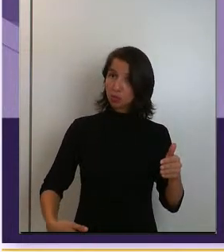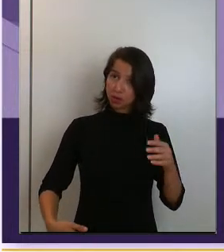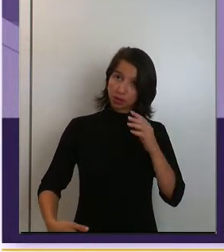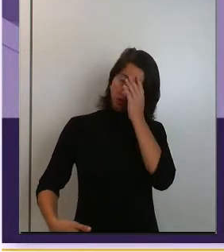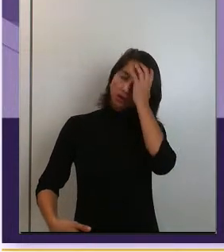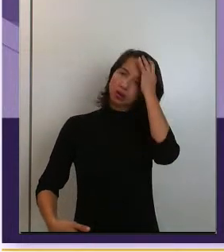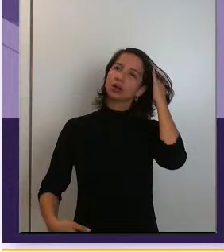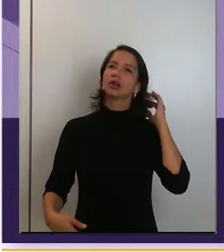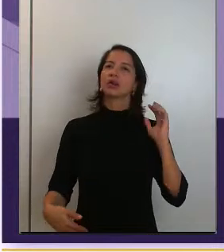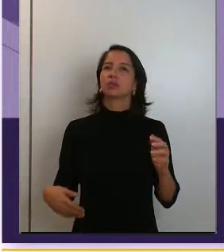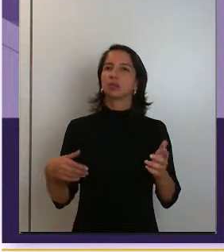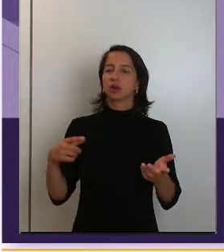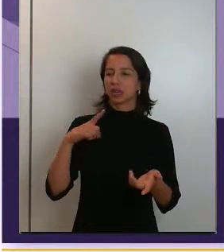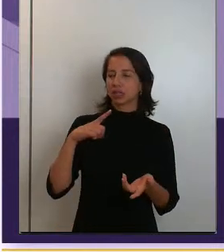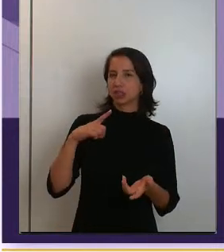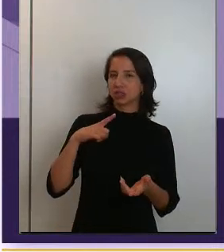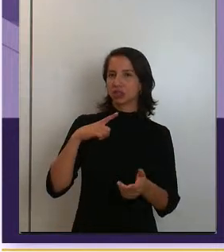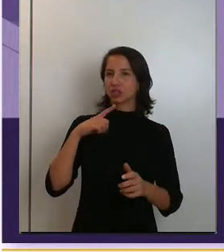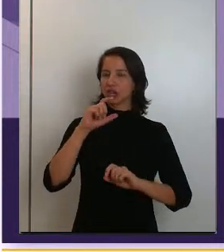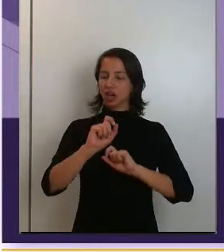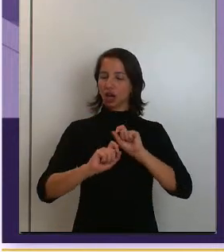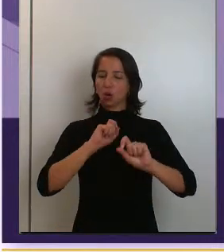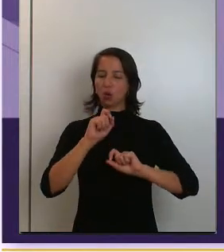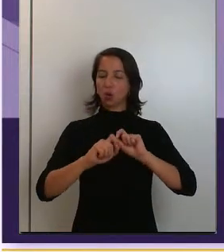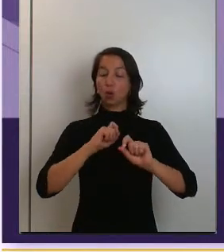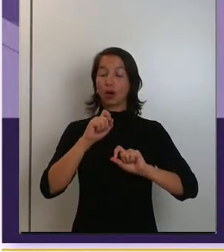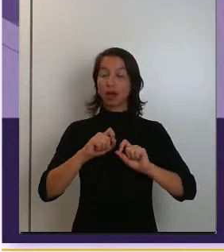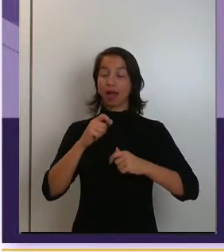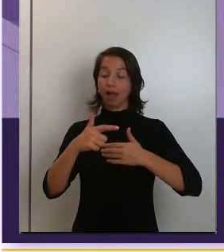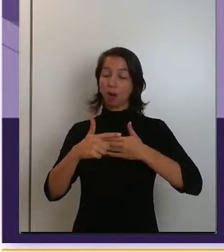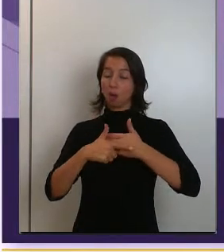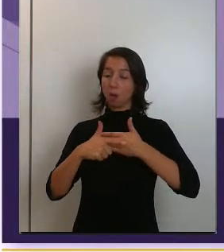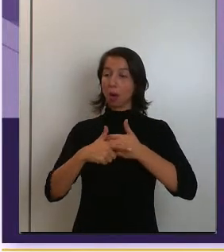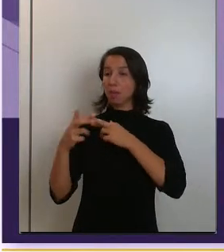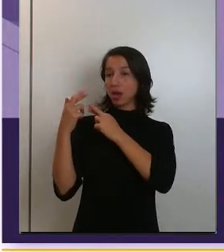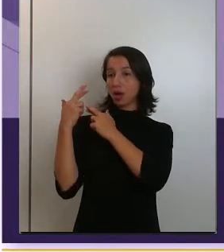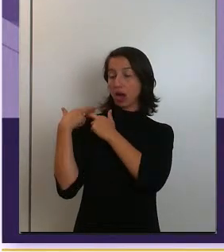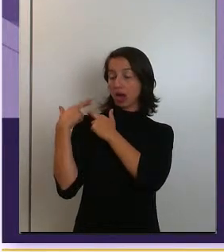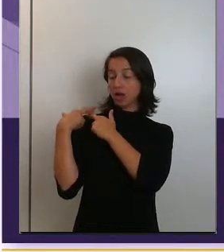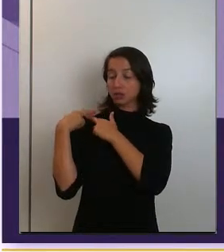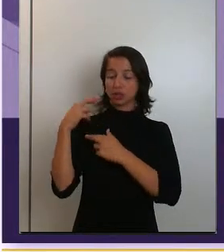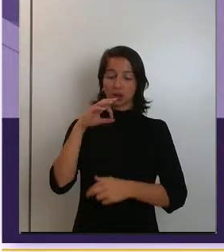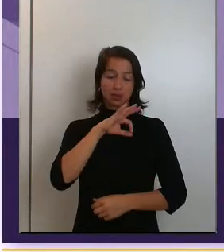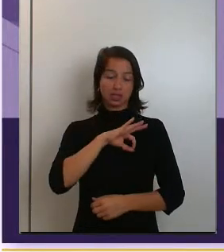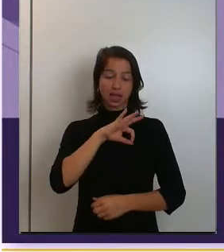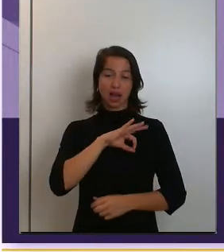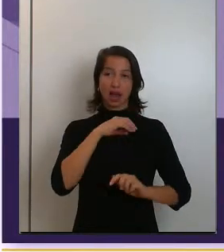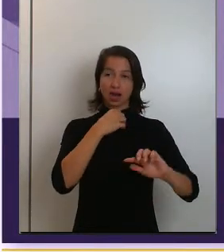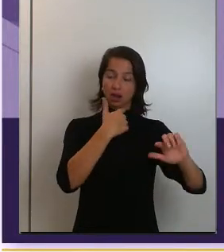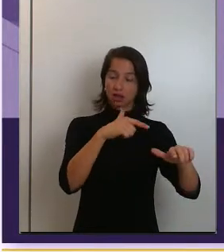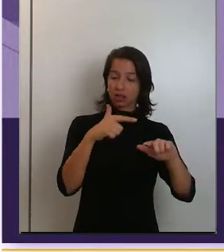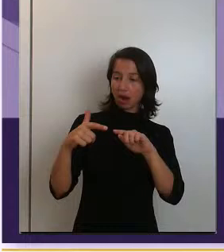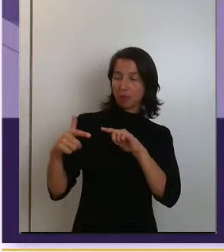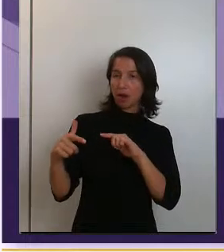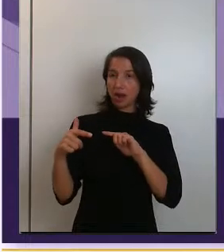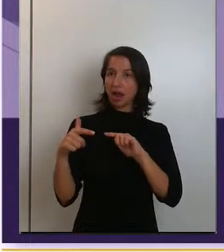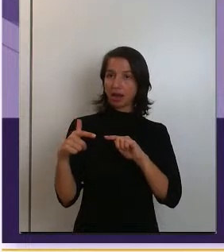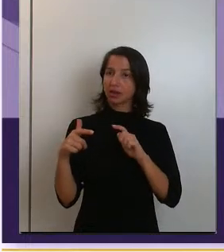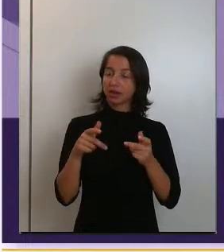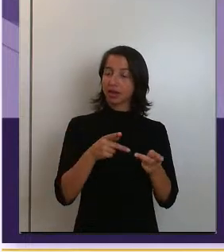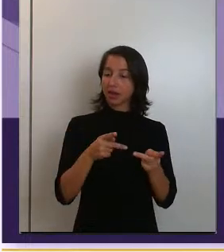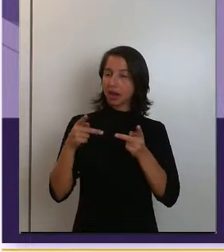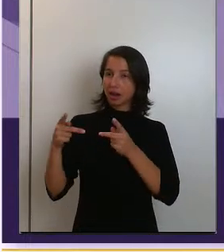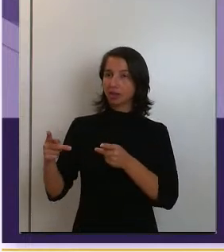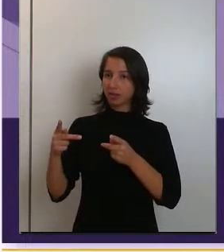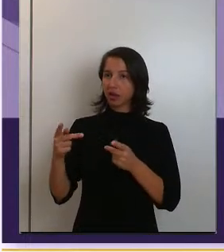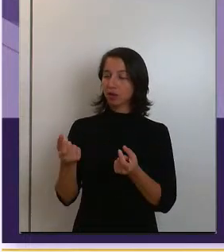desempenhavam o papel de provedor da mulher, da família, eles saíam para trabalhar, e as mulheres pertenciam à esfera privada, porque era